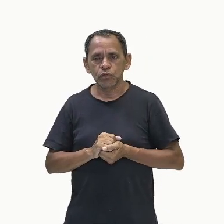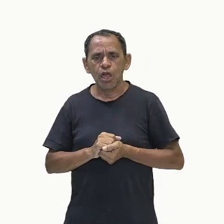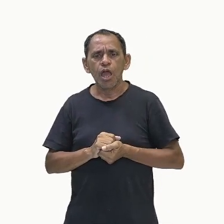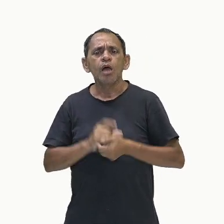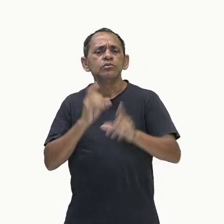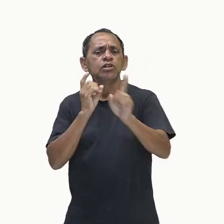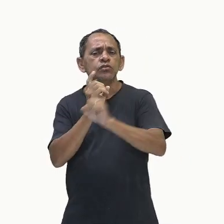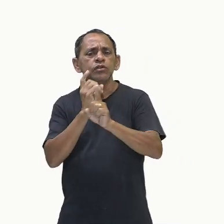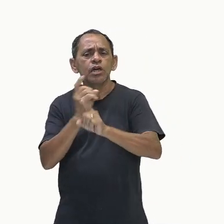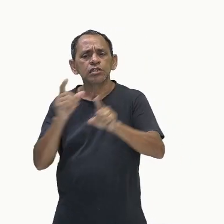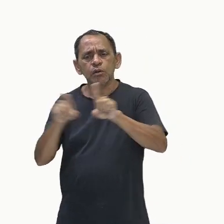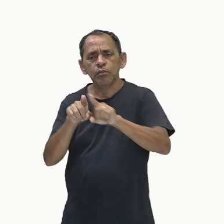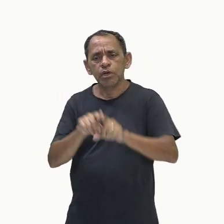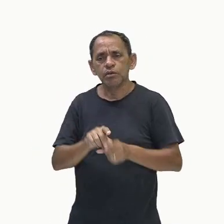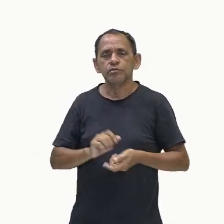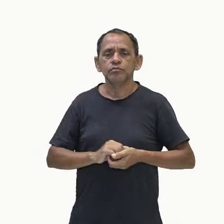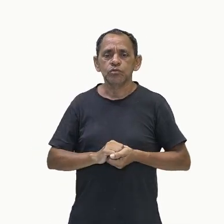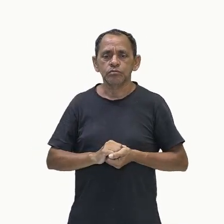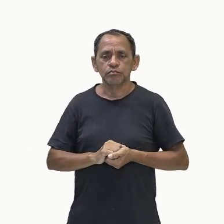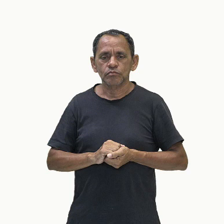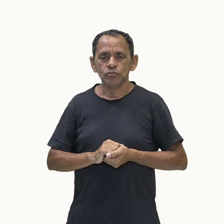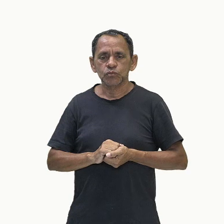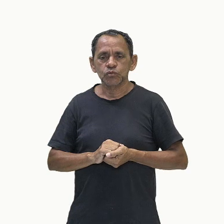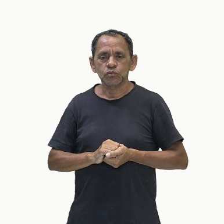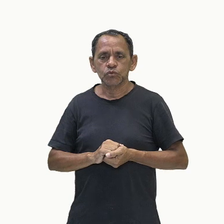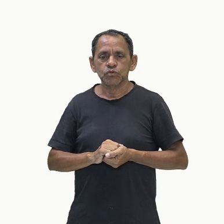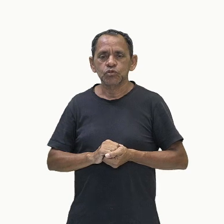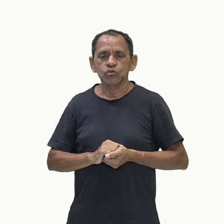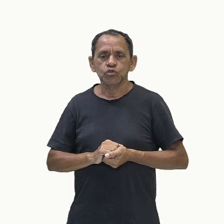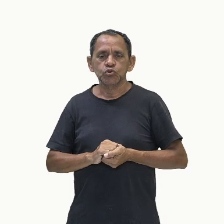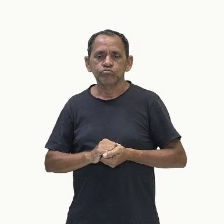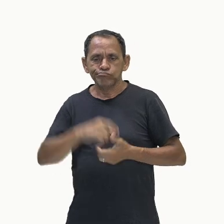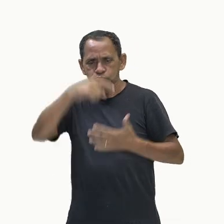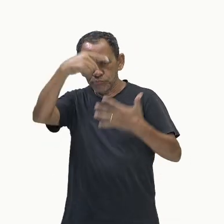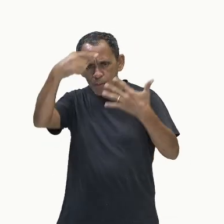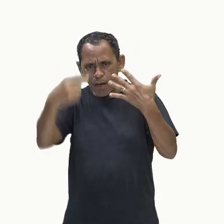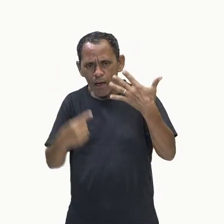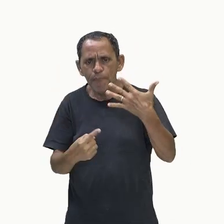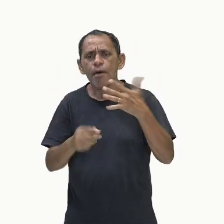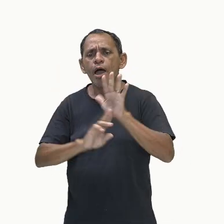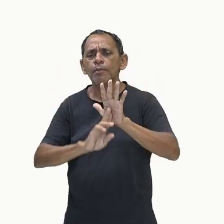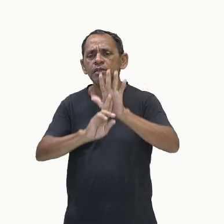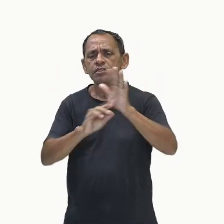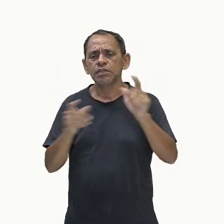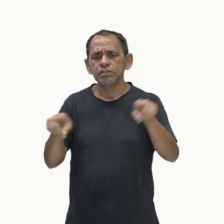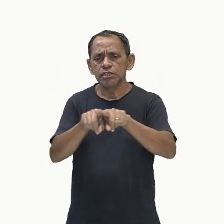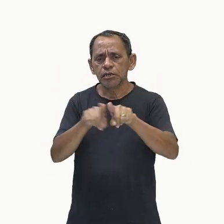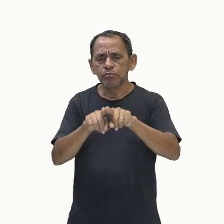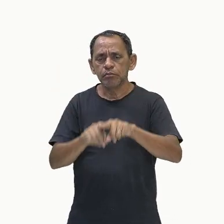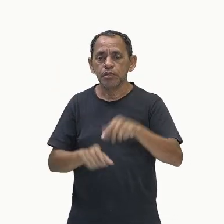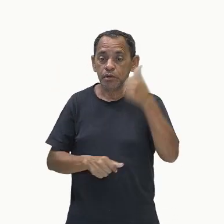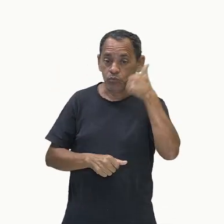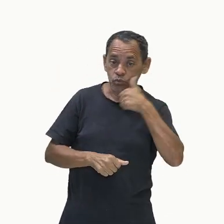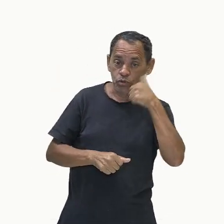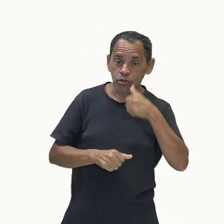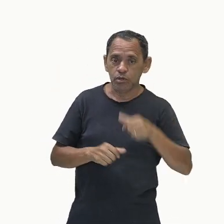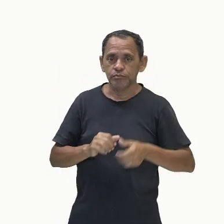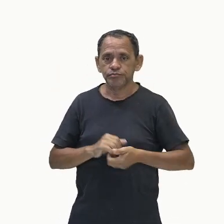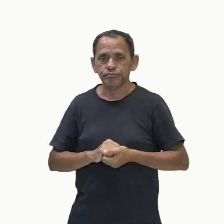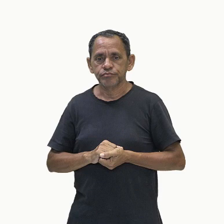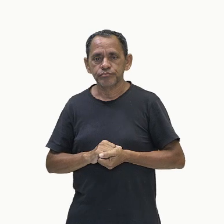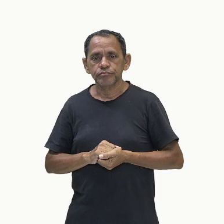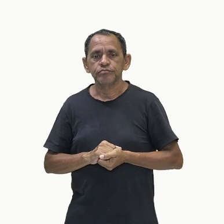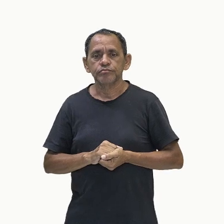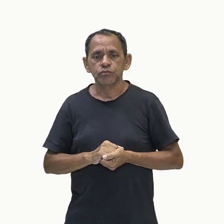estar traçando, ou essa outra opção do indivíduo, que também está representando o indivíduo feminino. E aqui